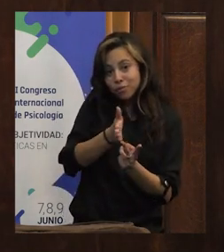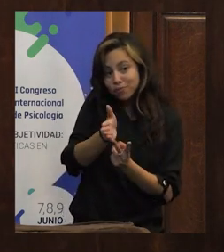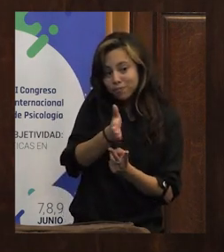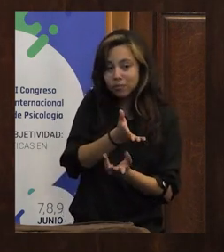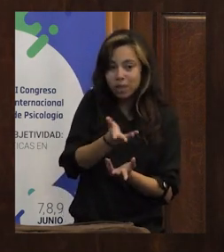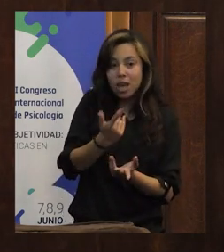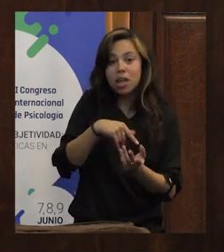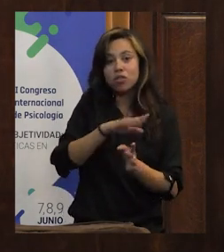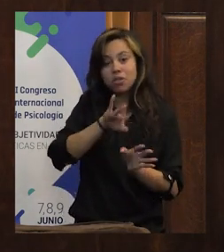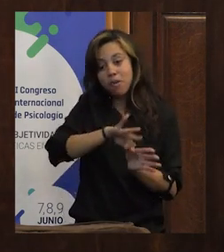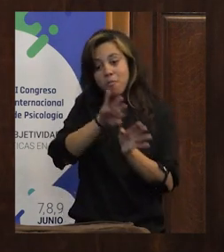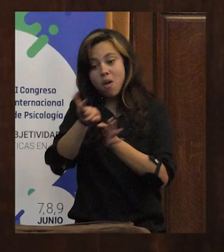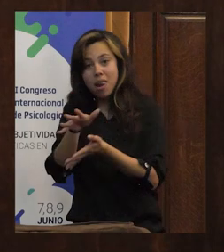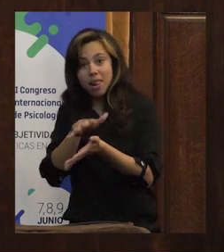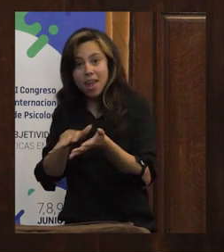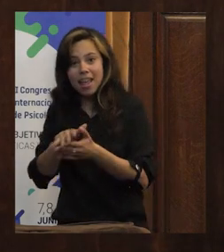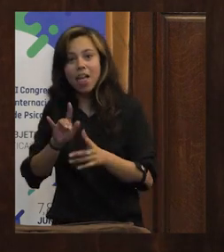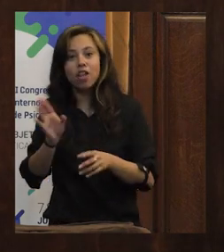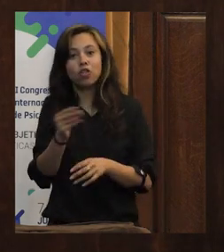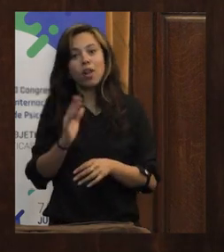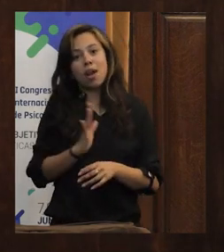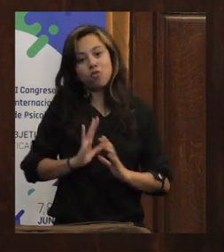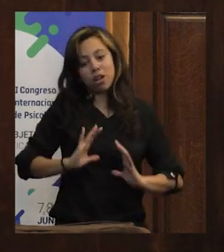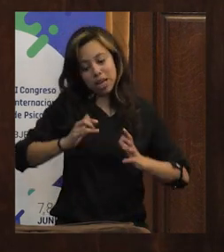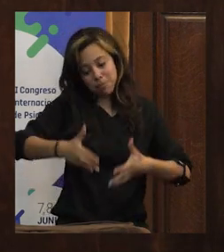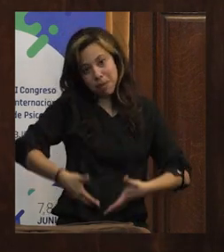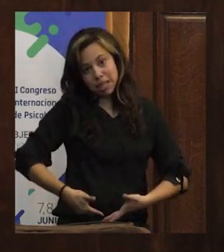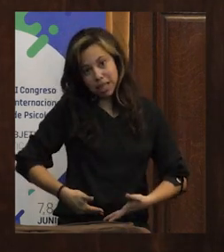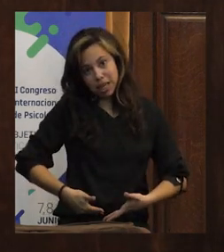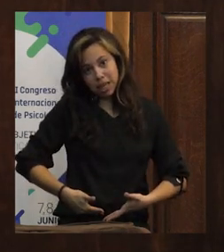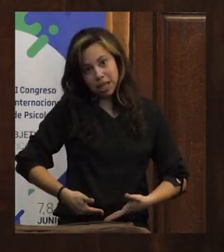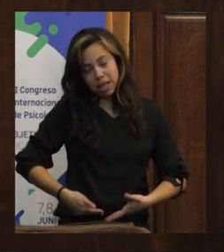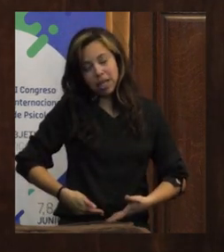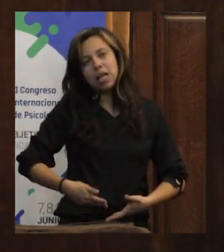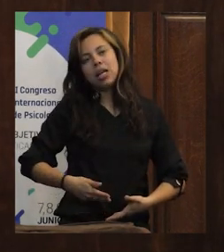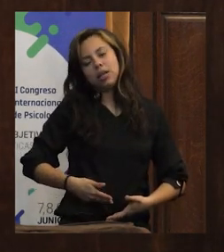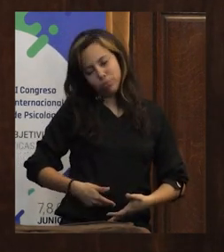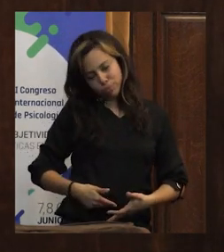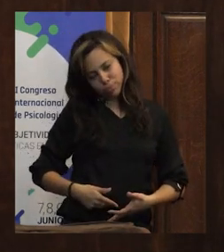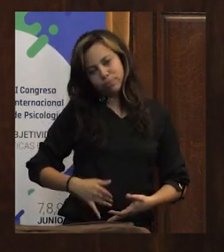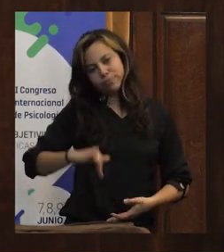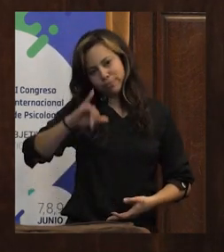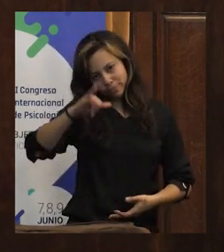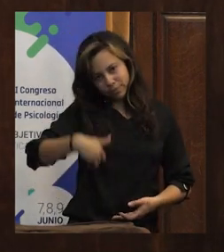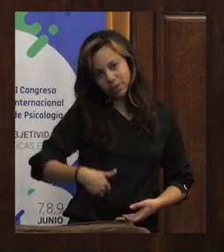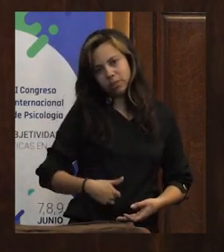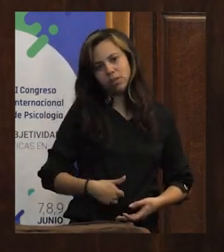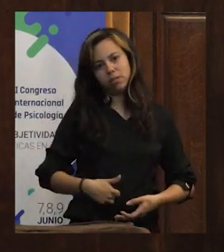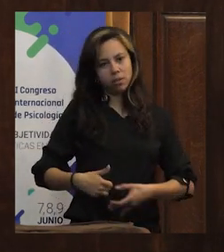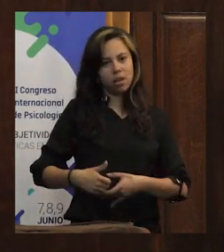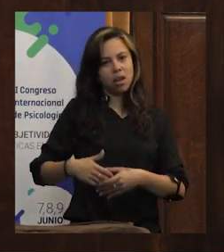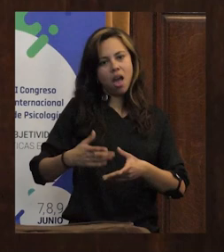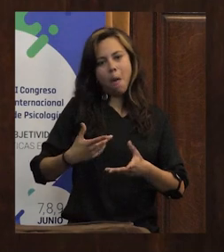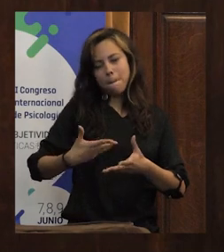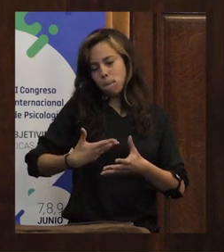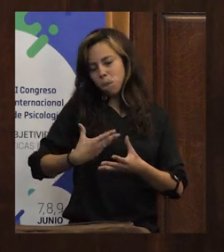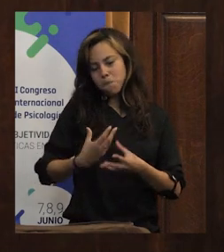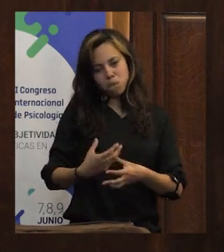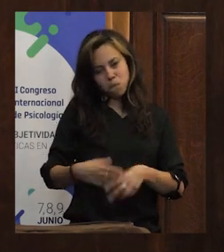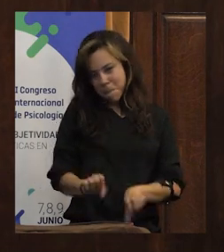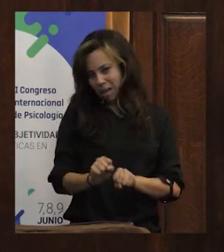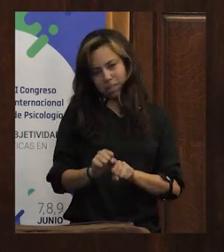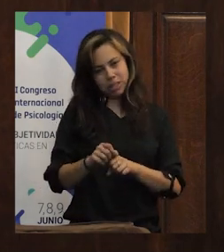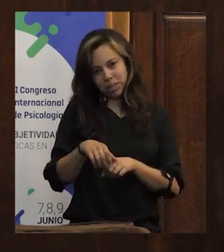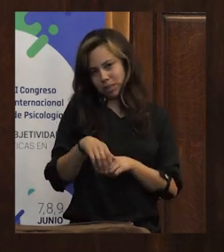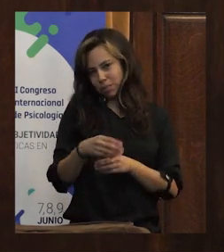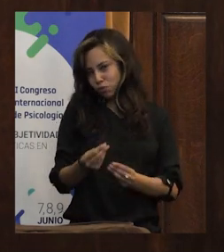gravidez, de embarazo, tá? Obviamente as mulheres carregam muito mais culpa por coisas que fazem.